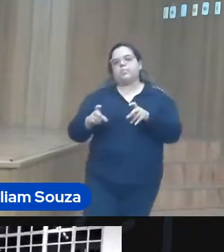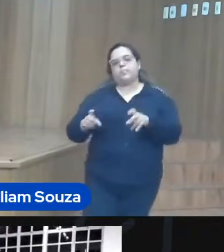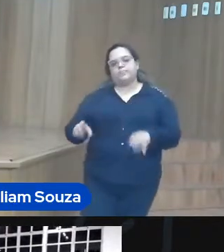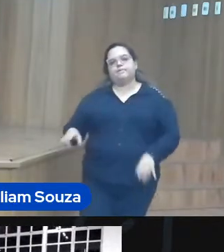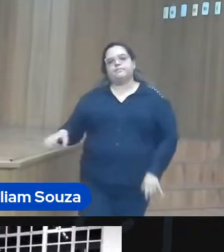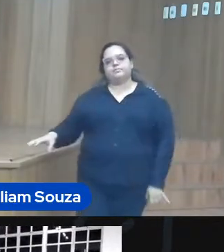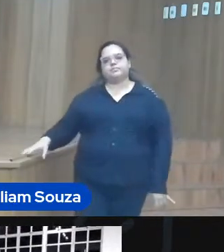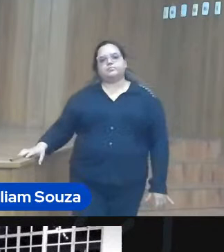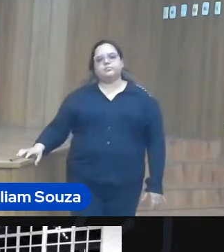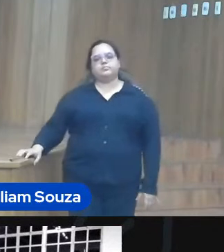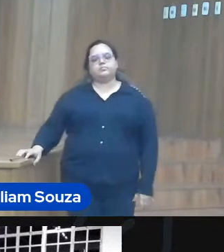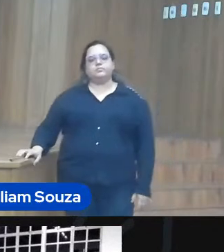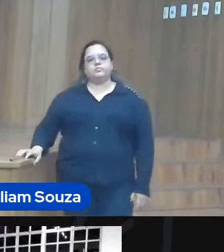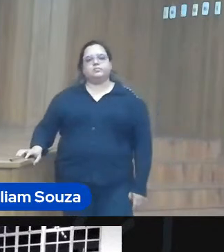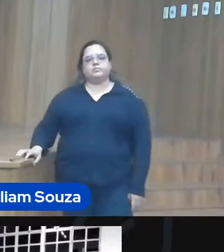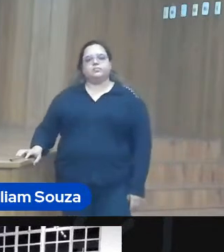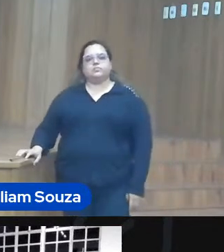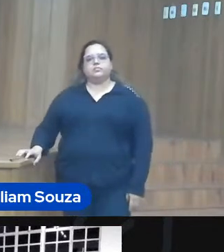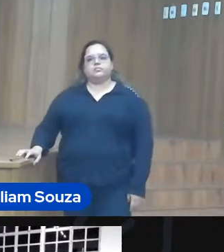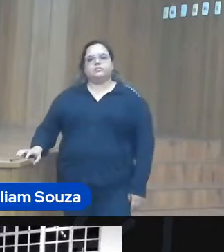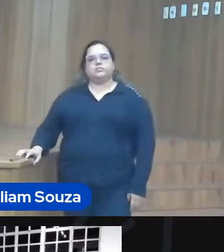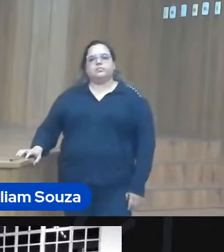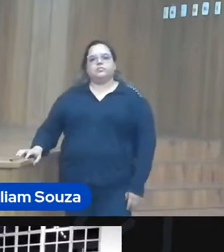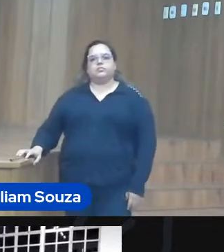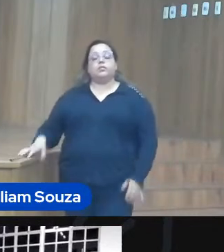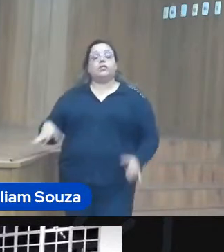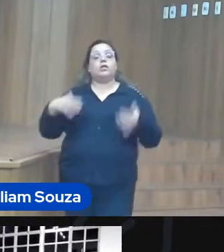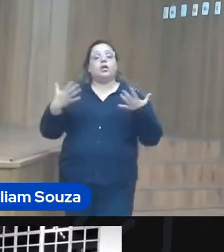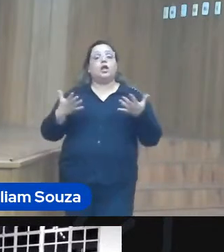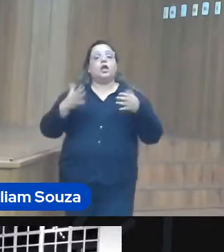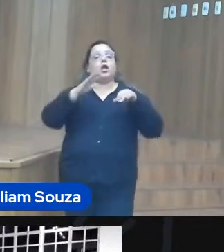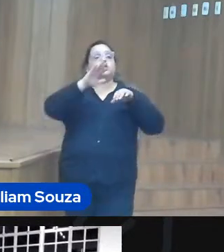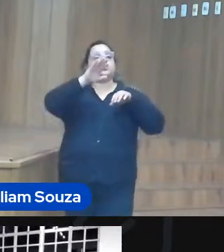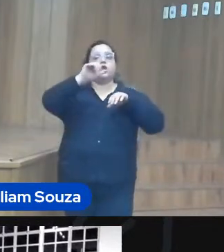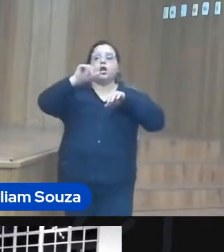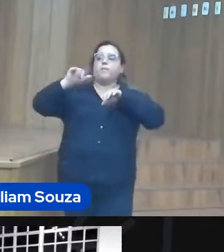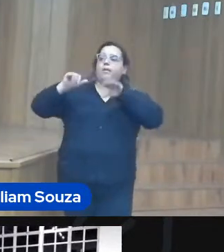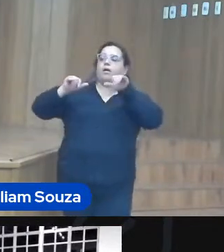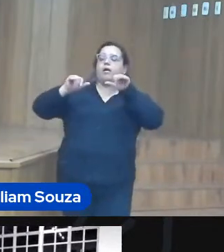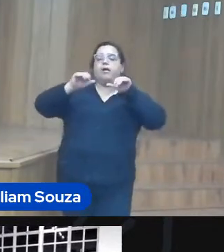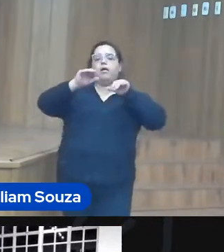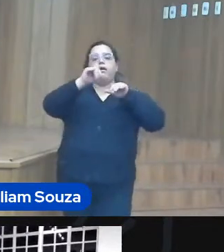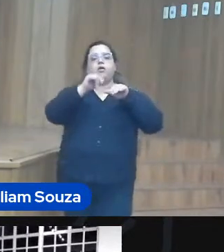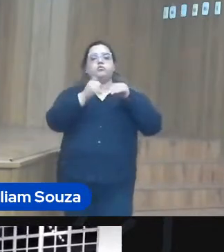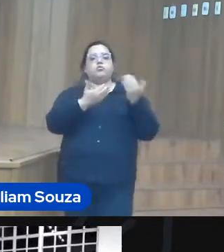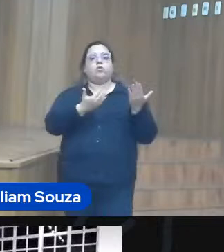e chamaram jovens assim que moravam